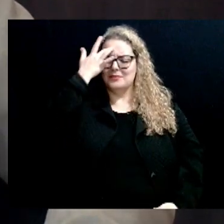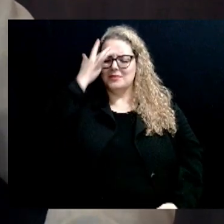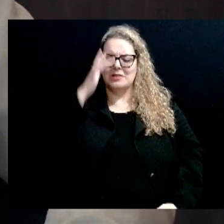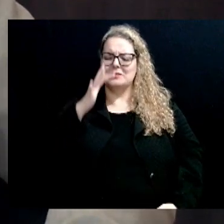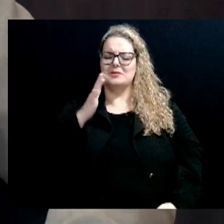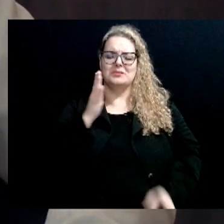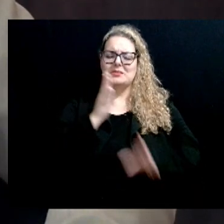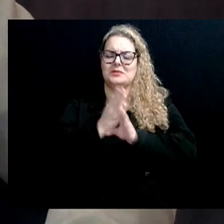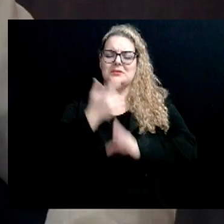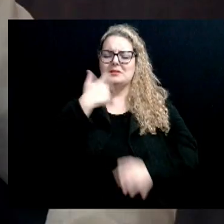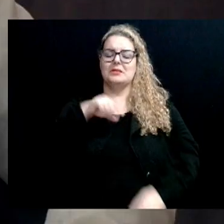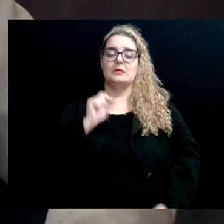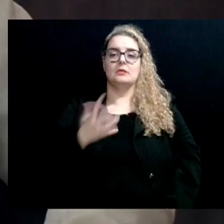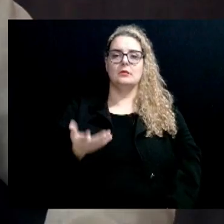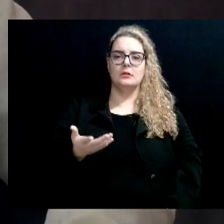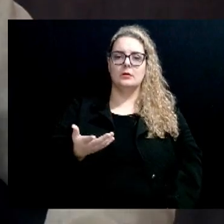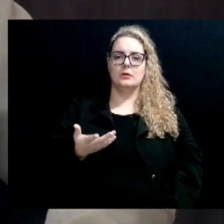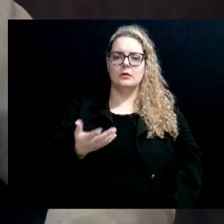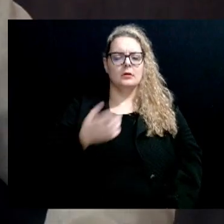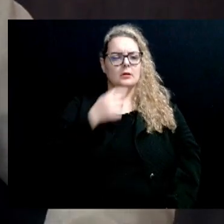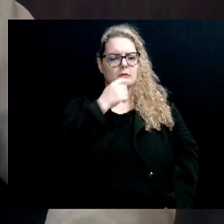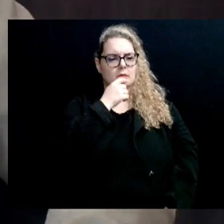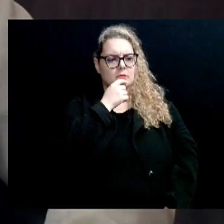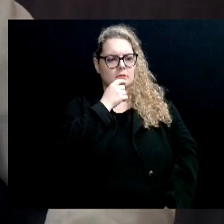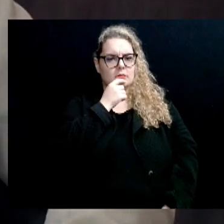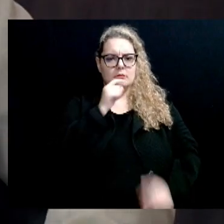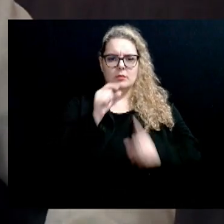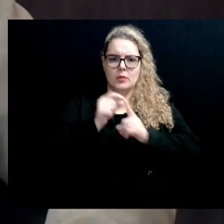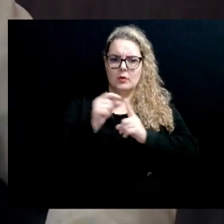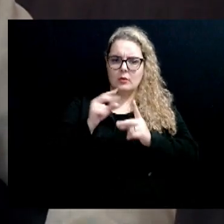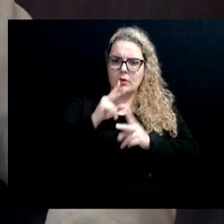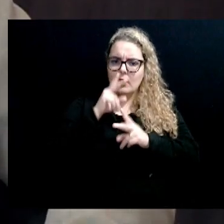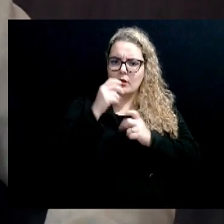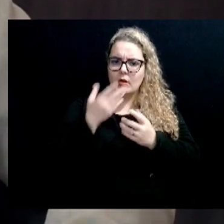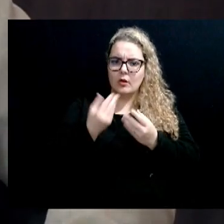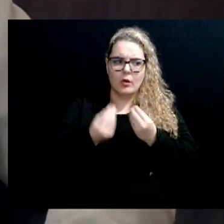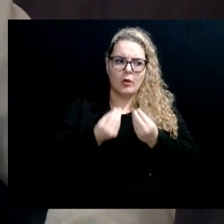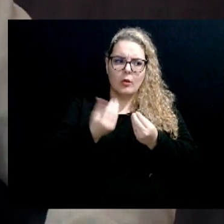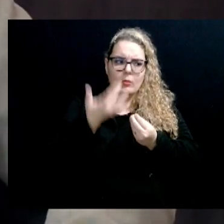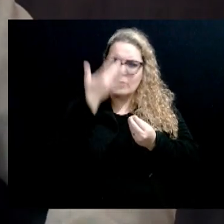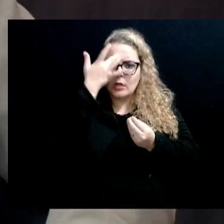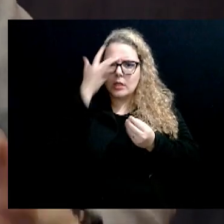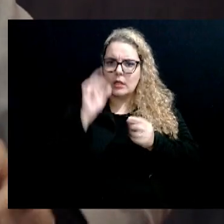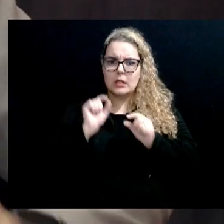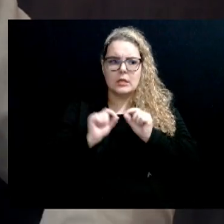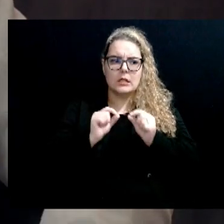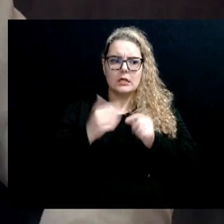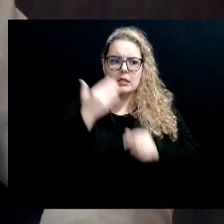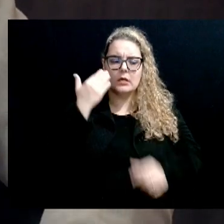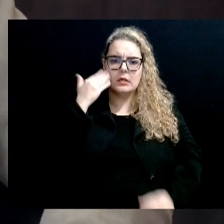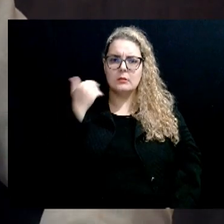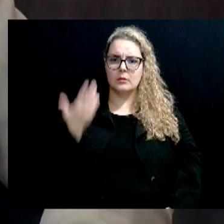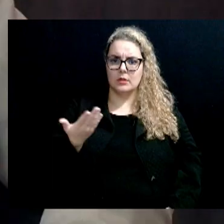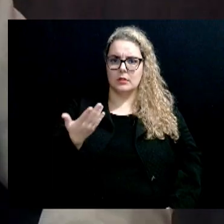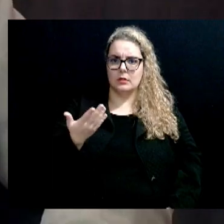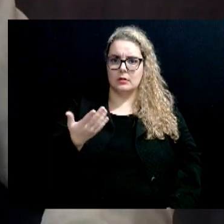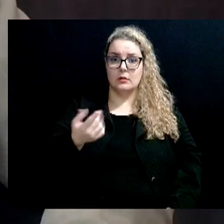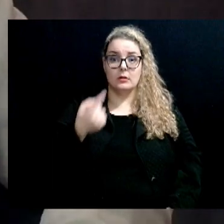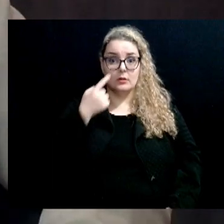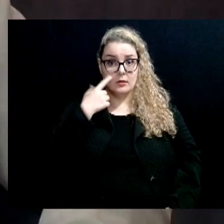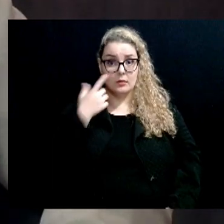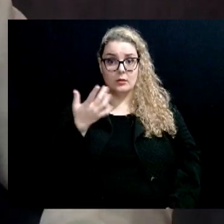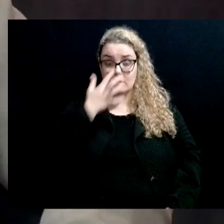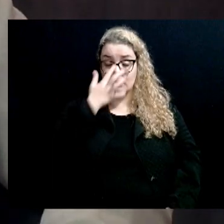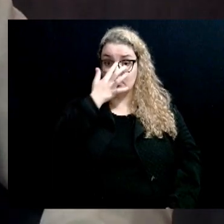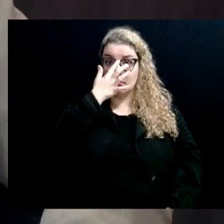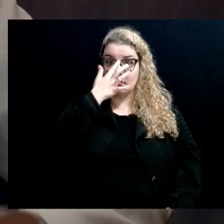aquilo muito emblemático, né? Eu achei aquela frase muito forte, né? Assim, como assim você não quer saber quem você realmente é? E olha só, daí eu falei pra ela